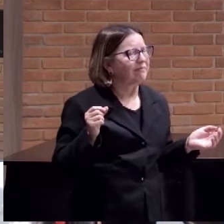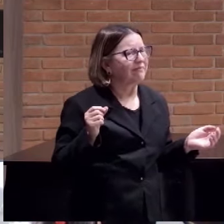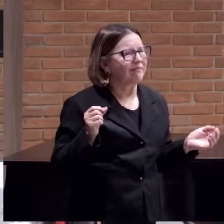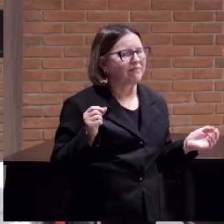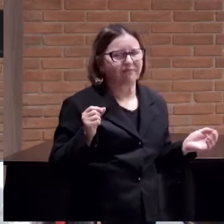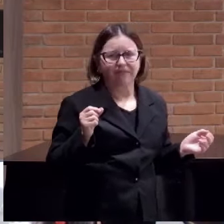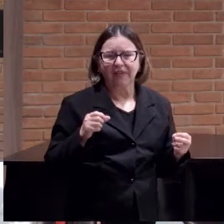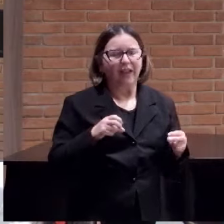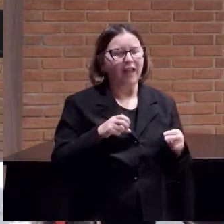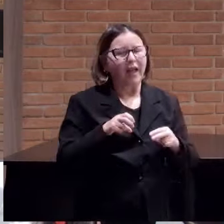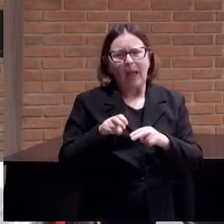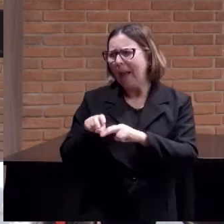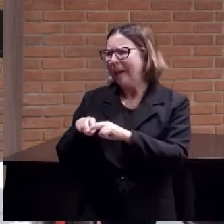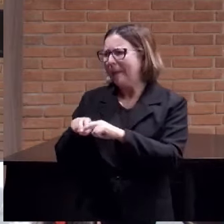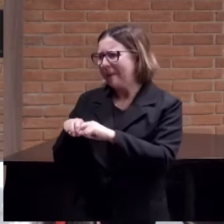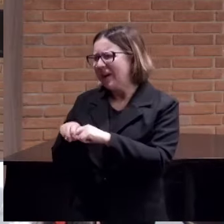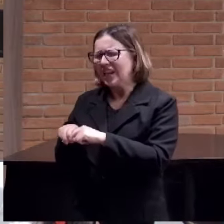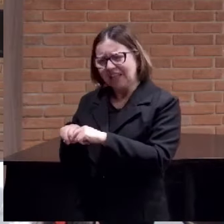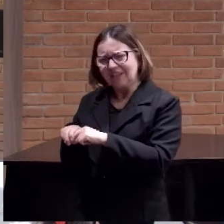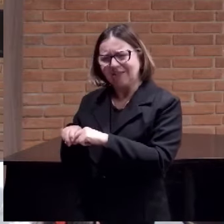Eu disse: por isso.